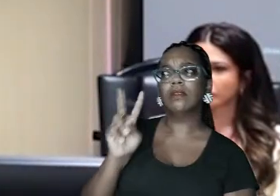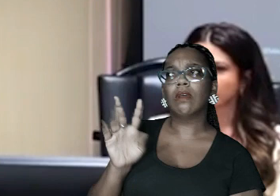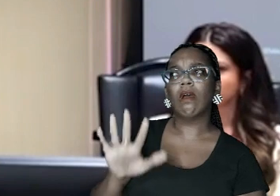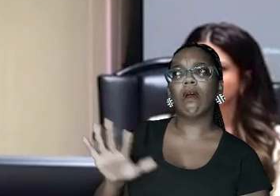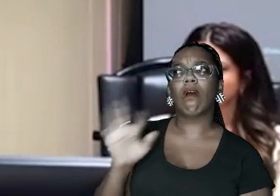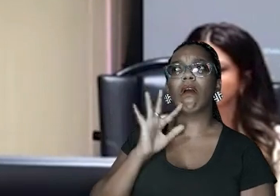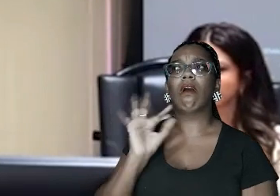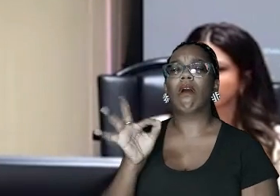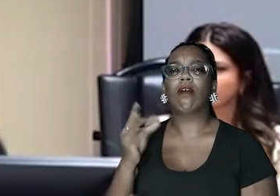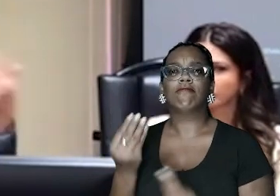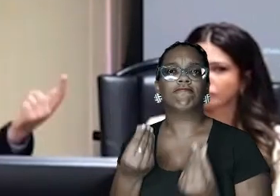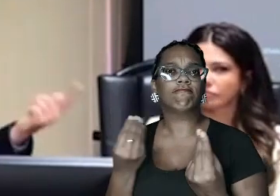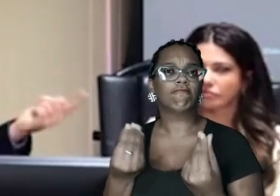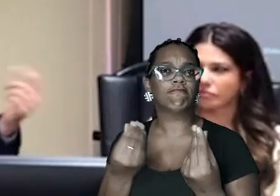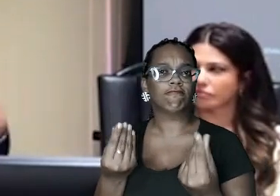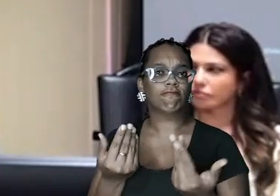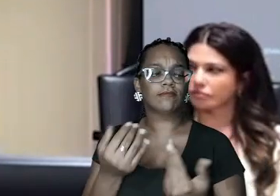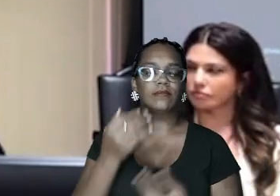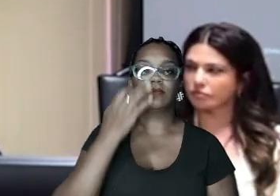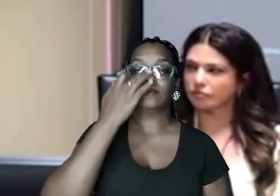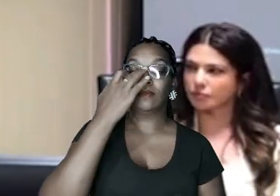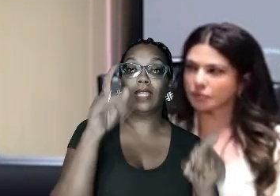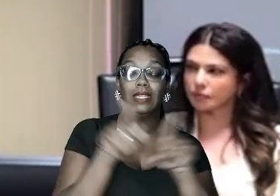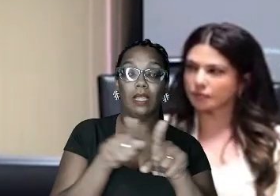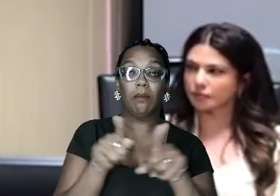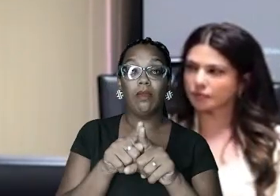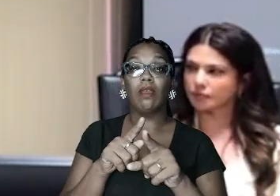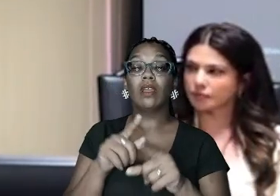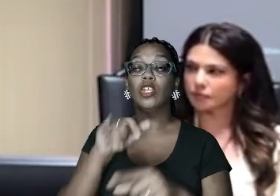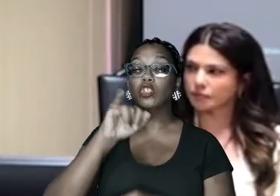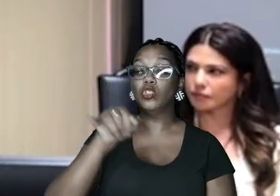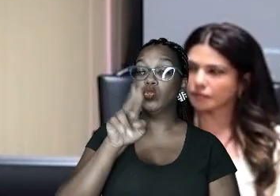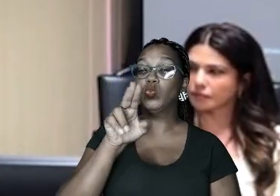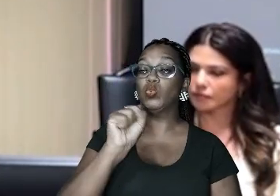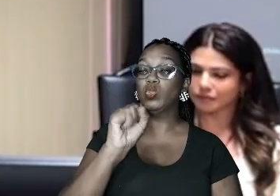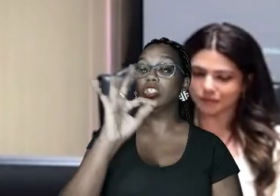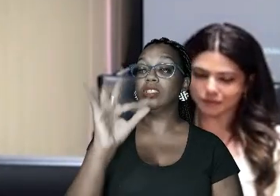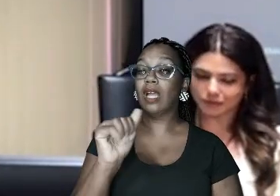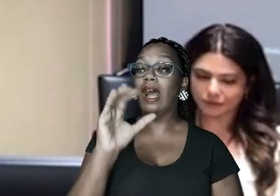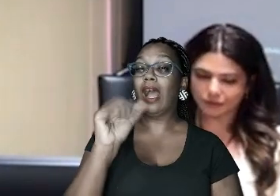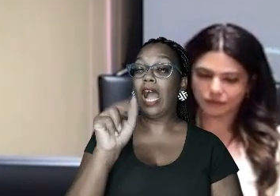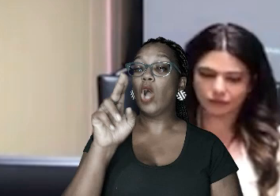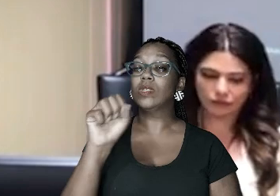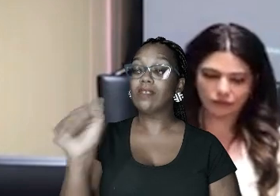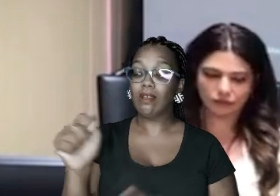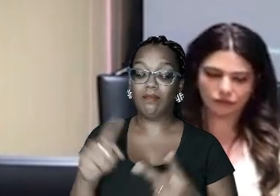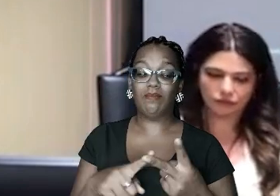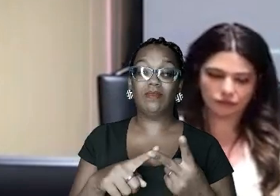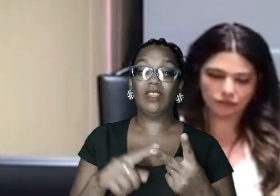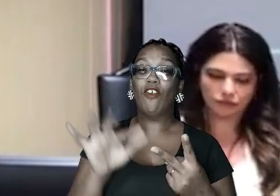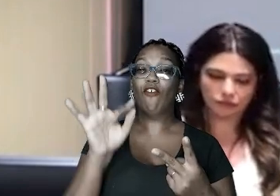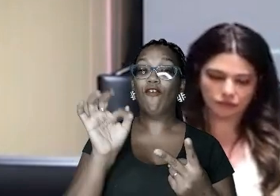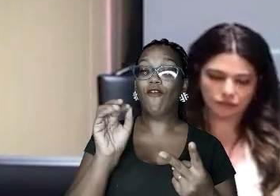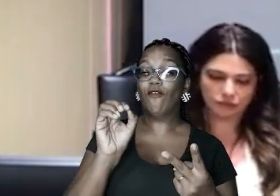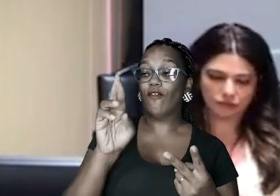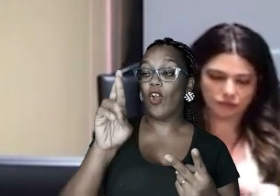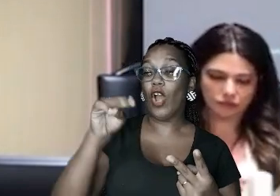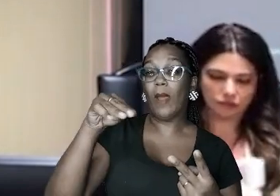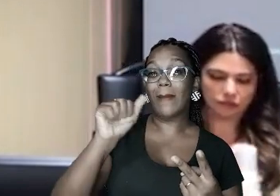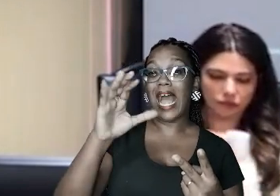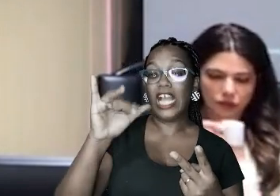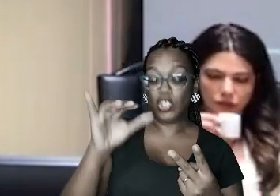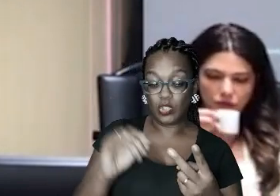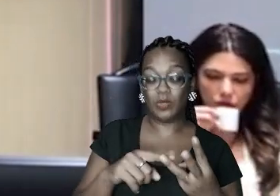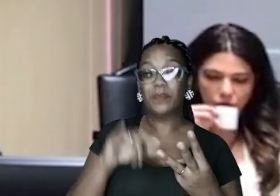pretende de quem está do outro lado ainda mais numa Seara com essa sensibilidade assim também é justa causa né assim também a reformasse